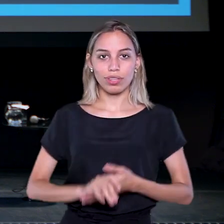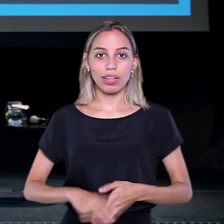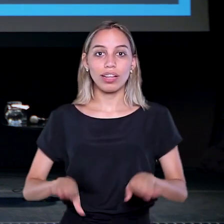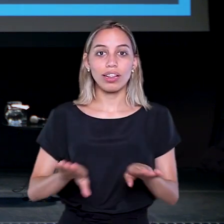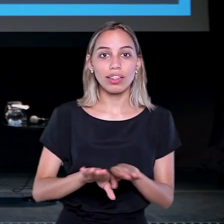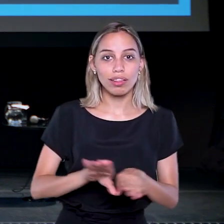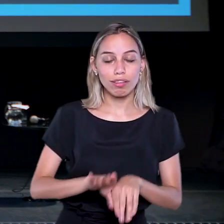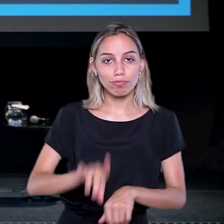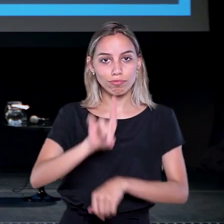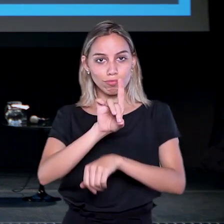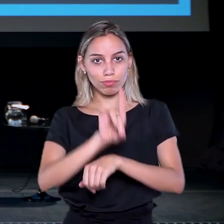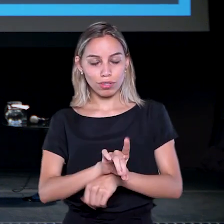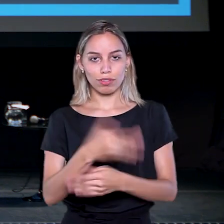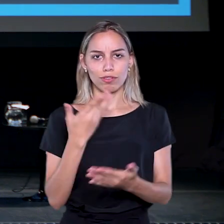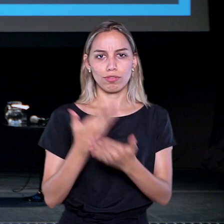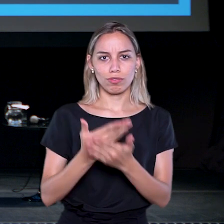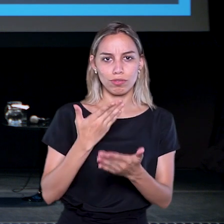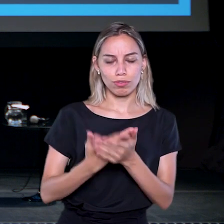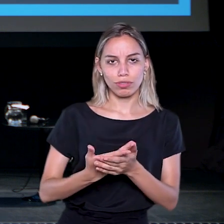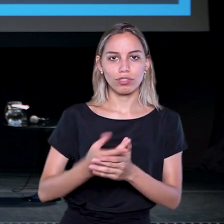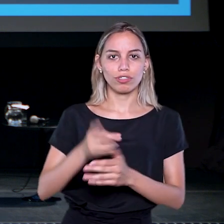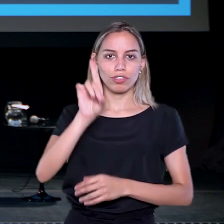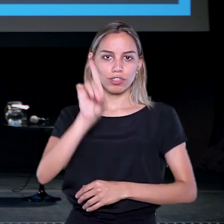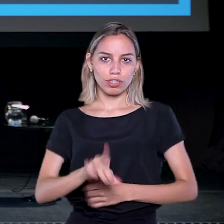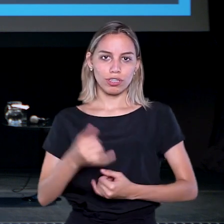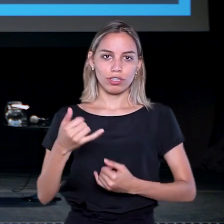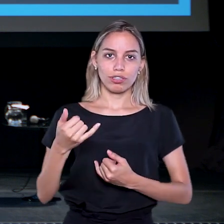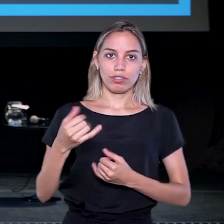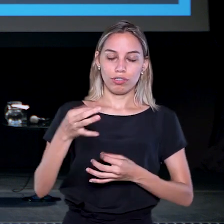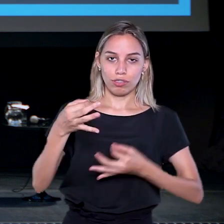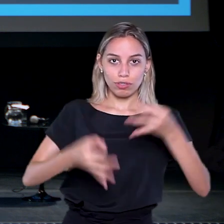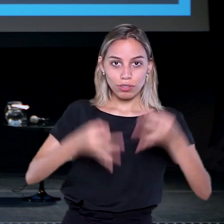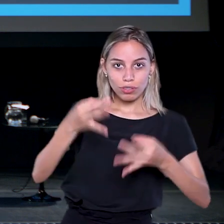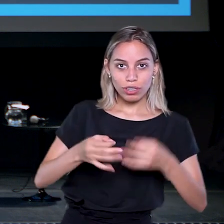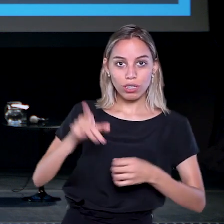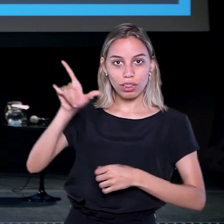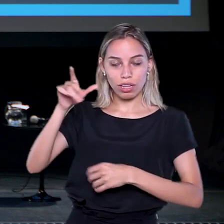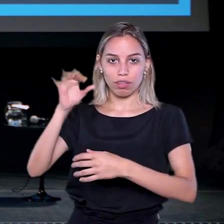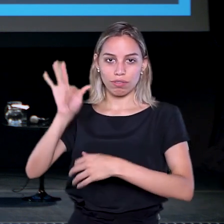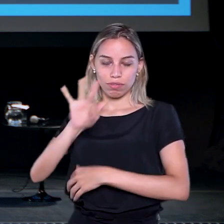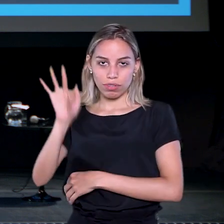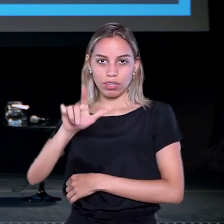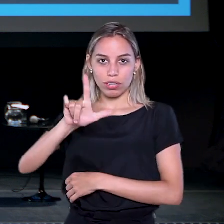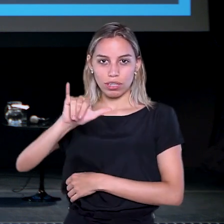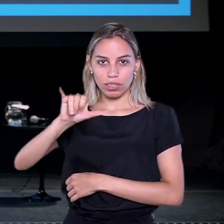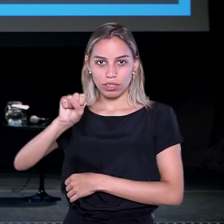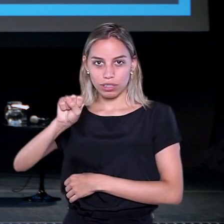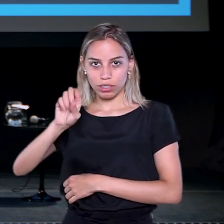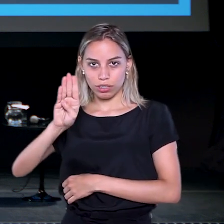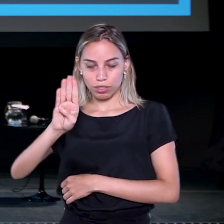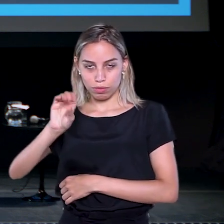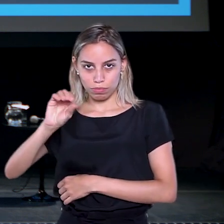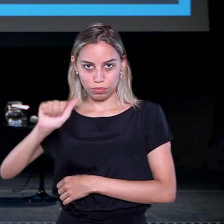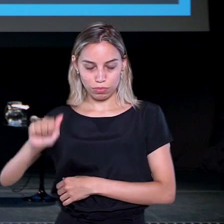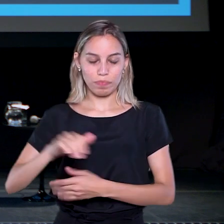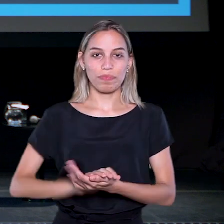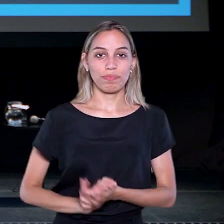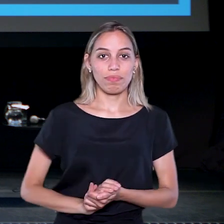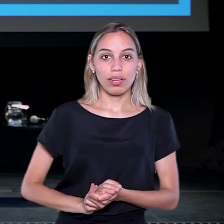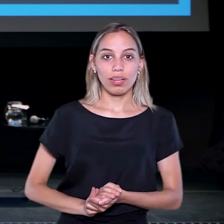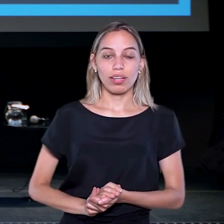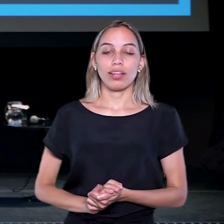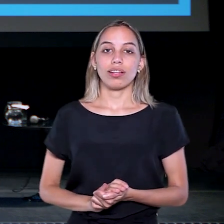e doutora em Direitos e Estudos Jurídicos pela Universidade de Lisboa. É mestre em Direito Público pela